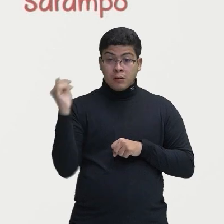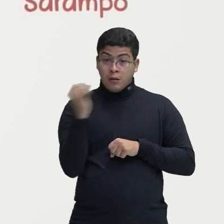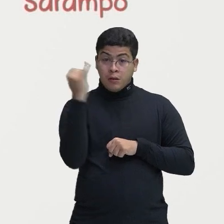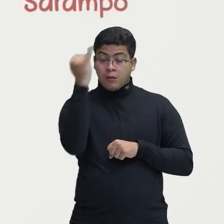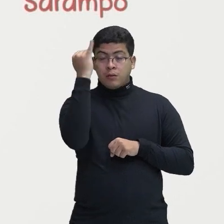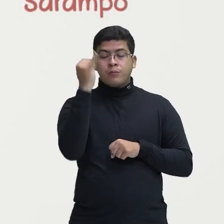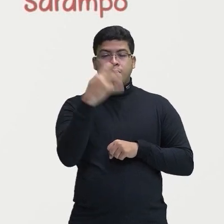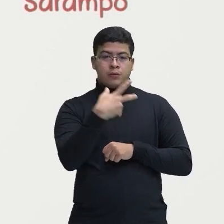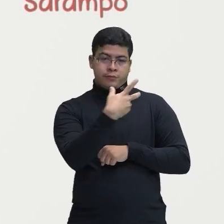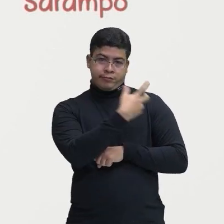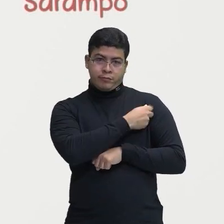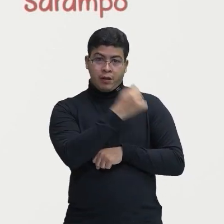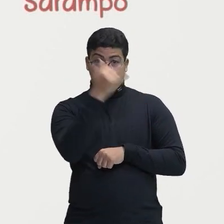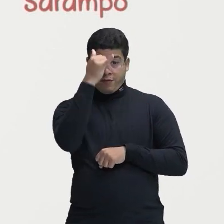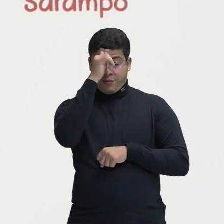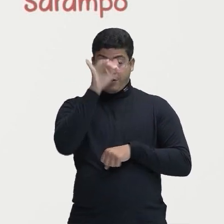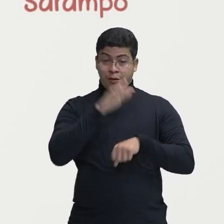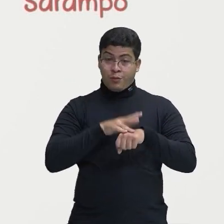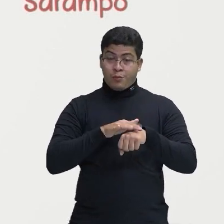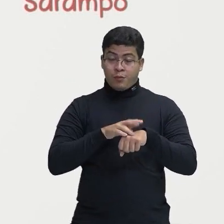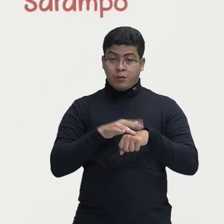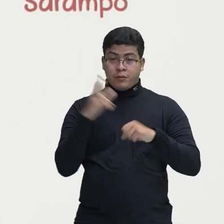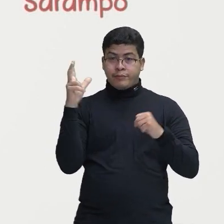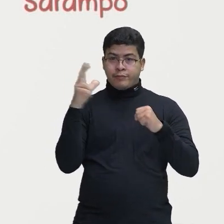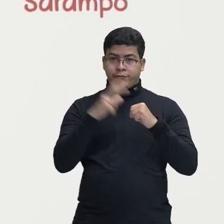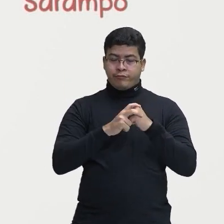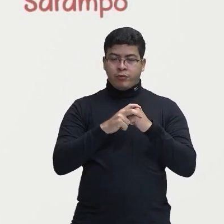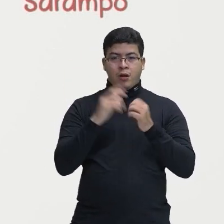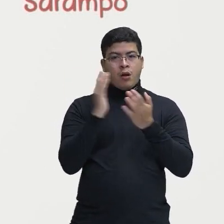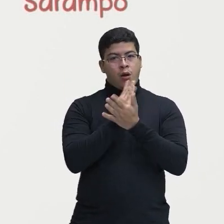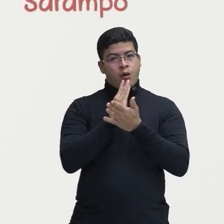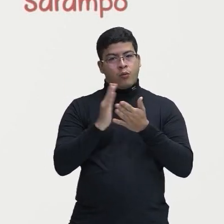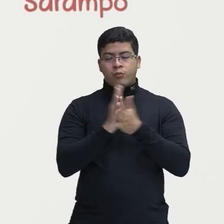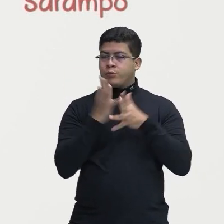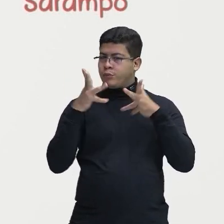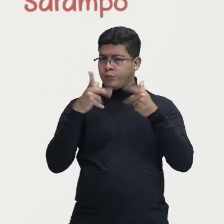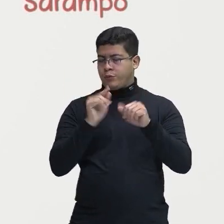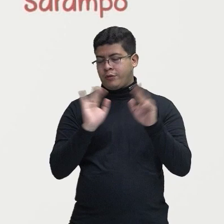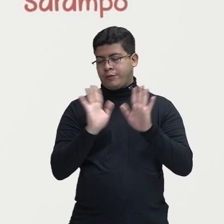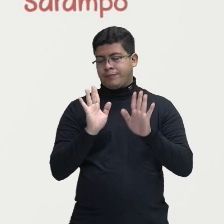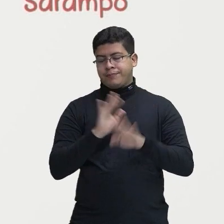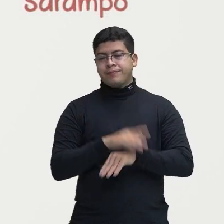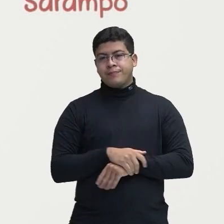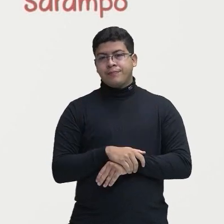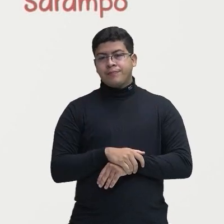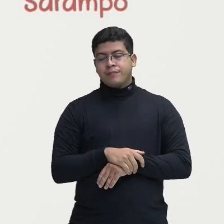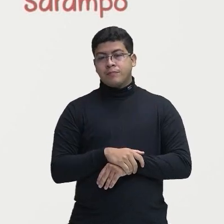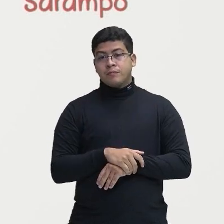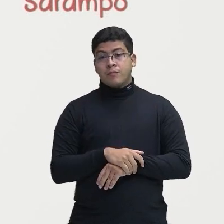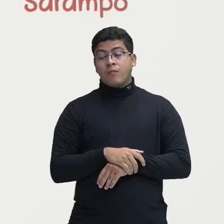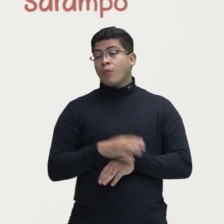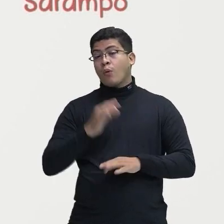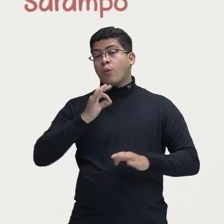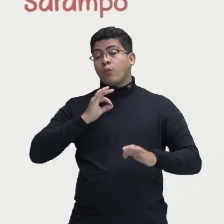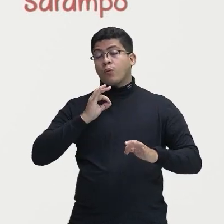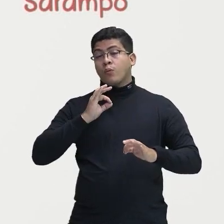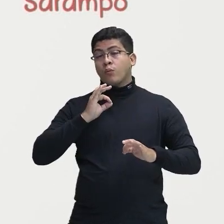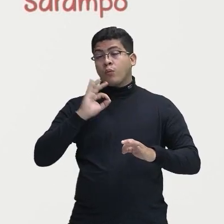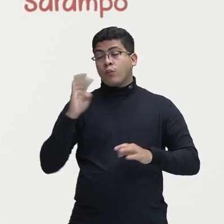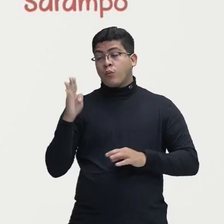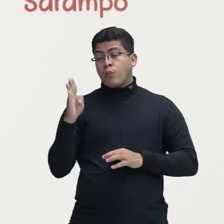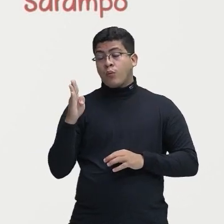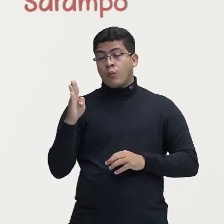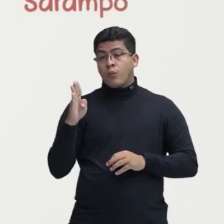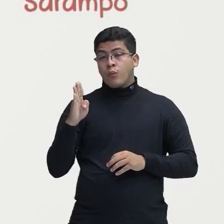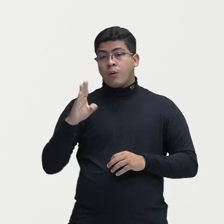para evitar doenças causadas por vírus. Algumas delas, né? Não são todas. E quanto às bactérias, vamos observar aí a